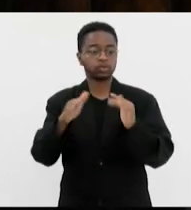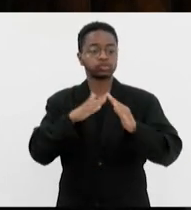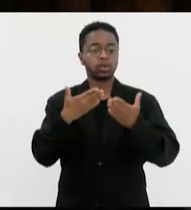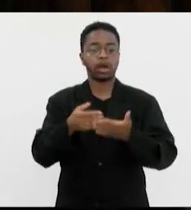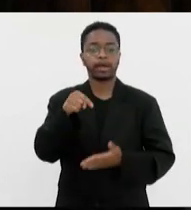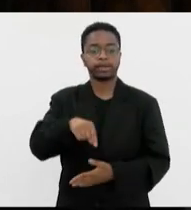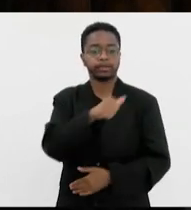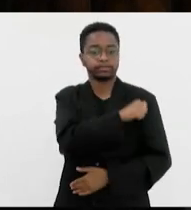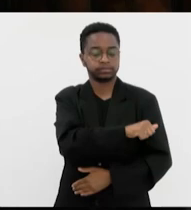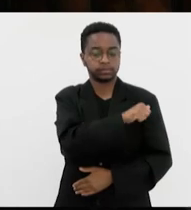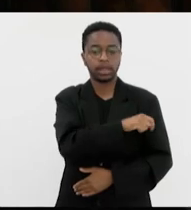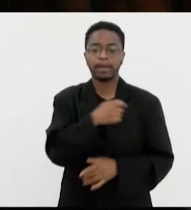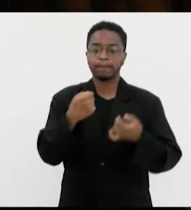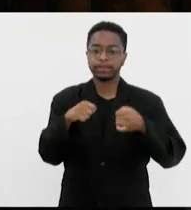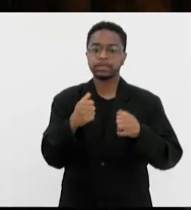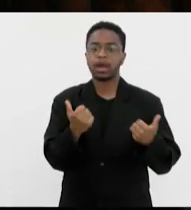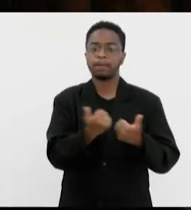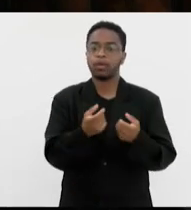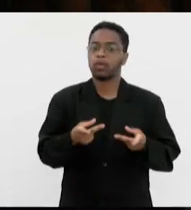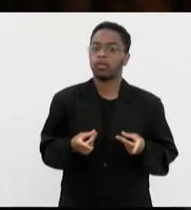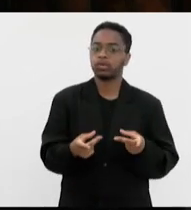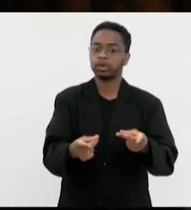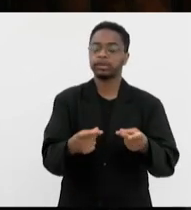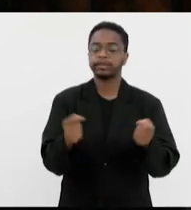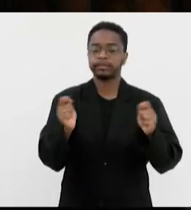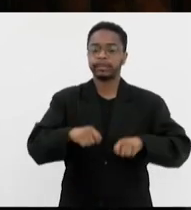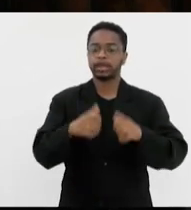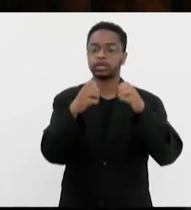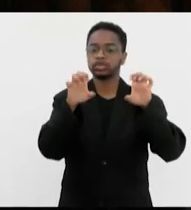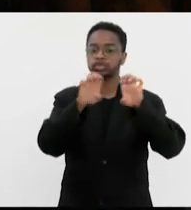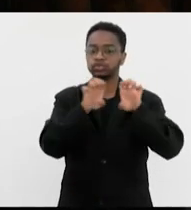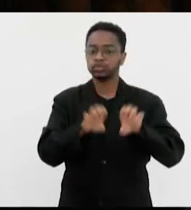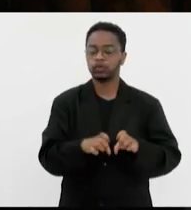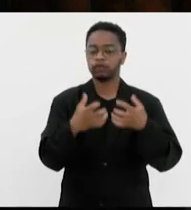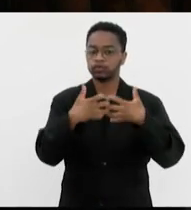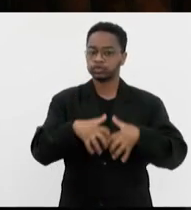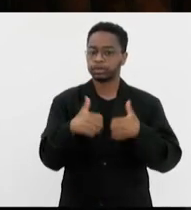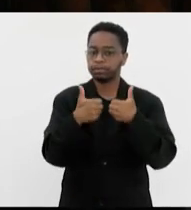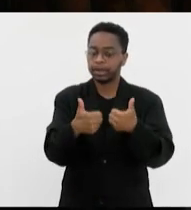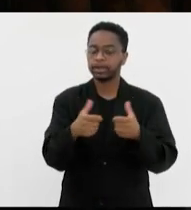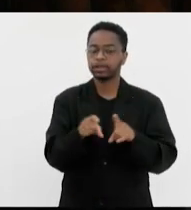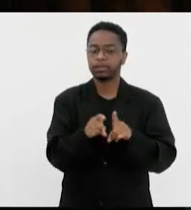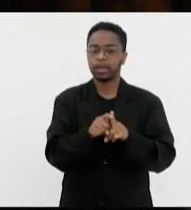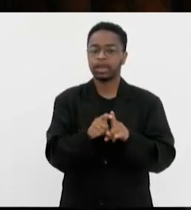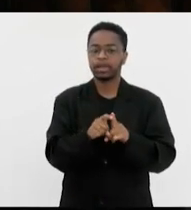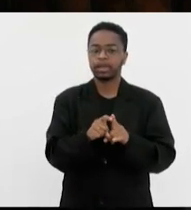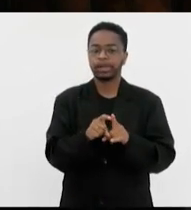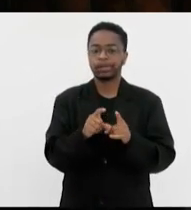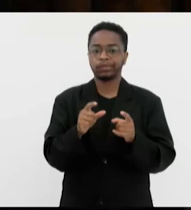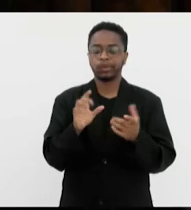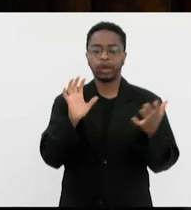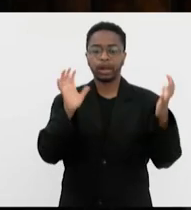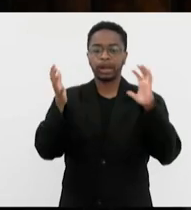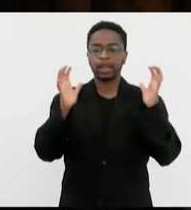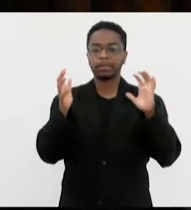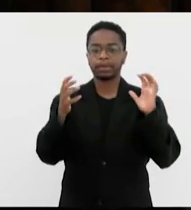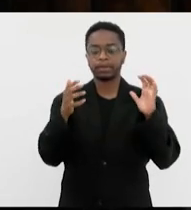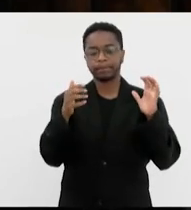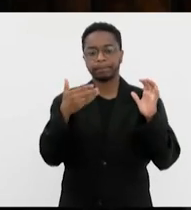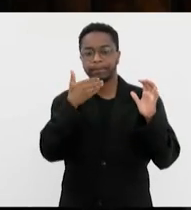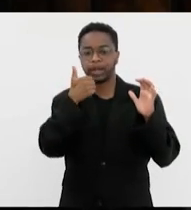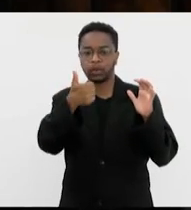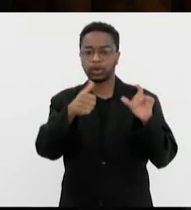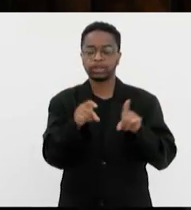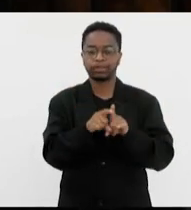amparo permanente para que a estrutura funcione, para que a climatização seja continuada, para que não haja